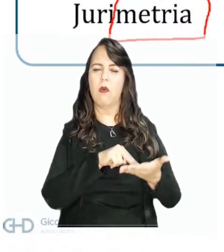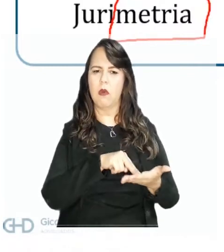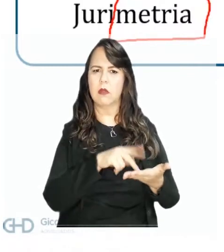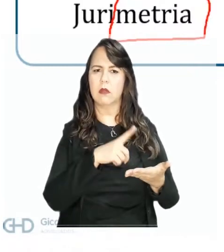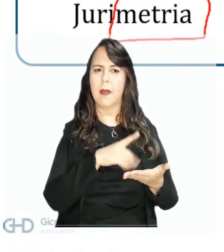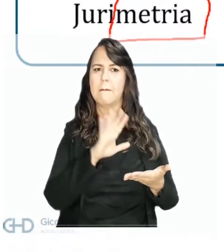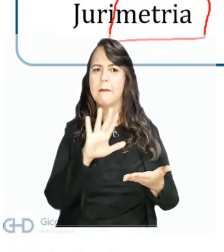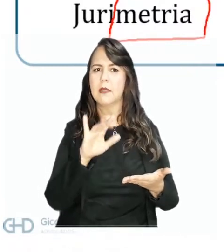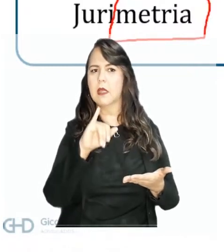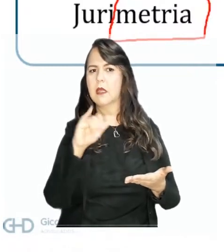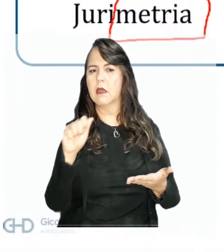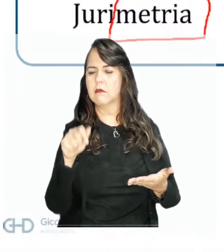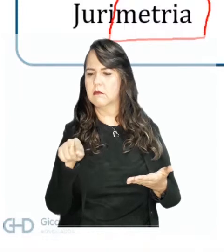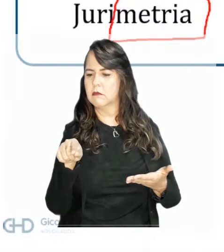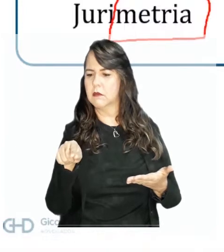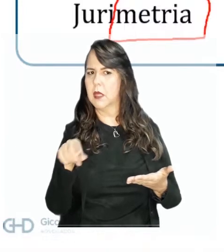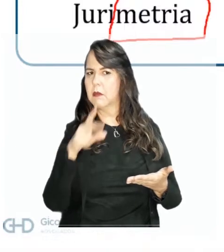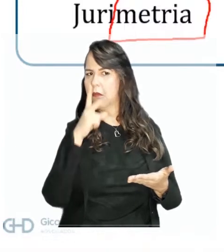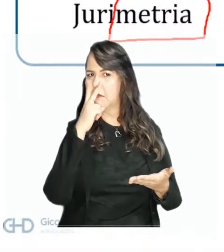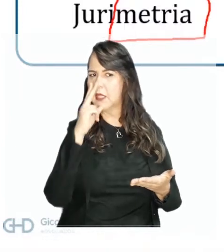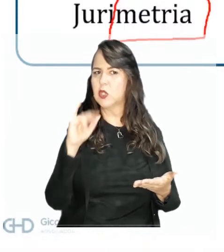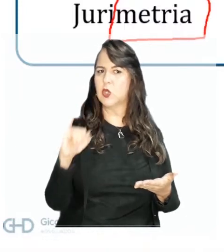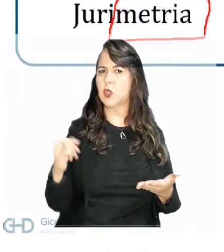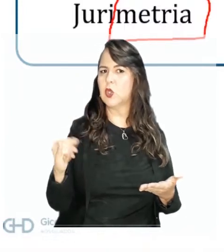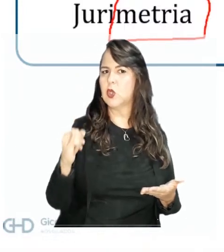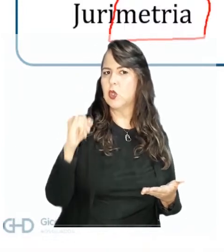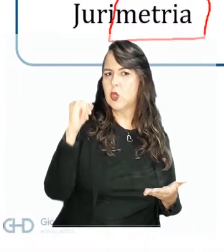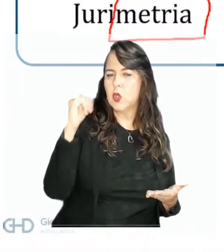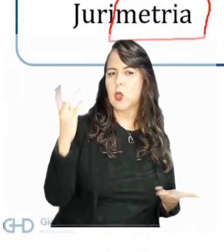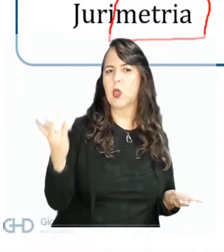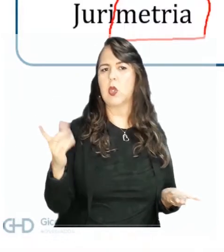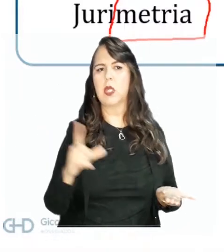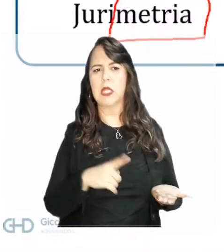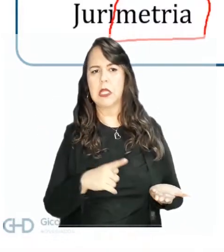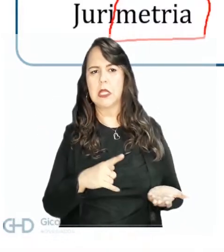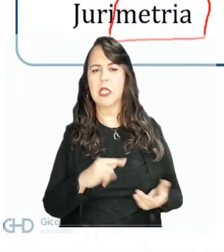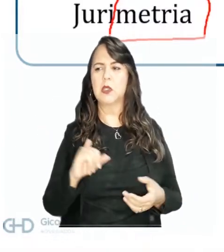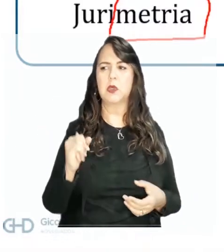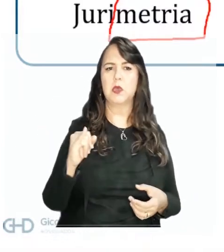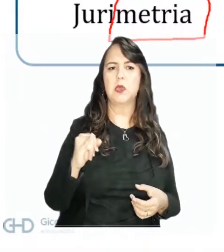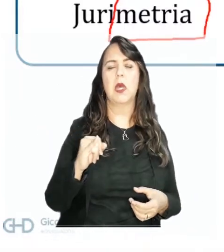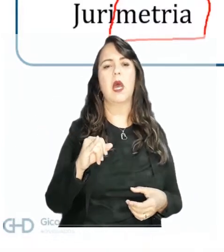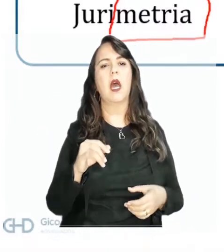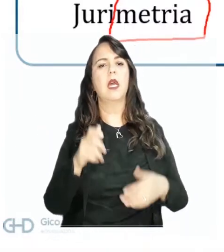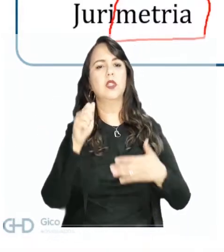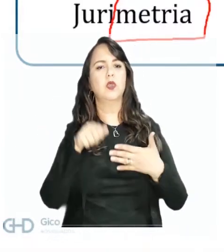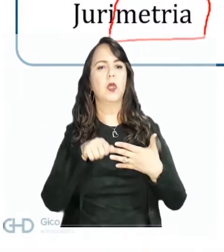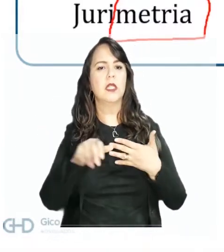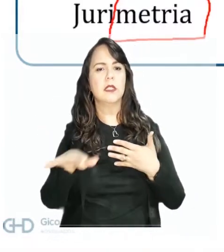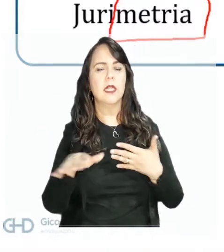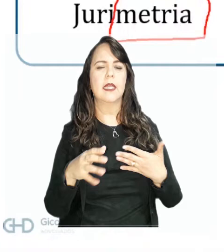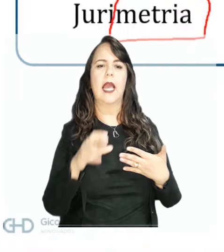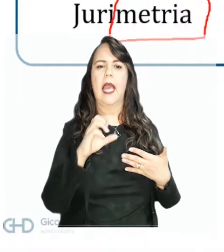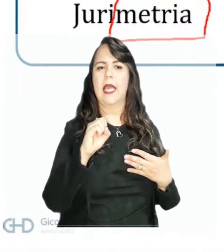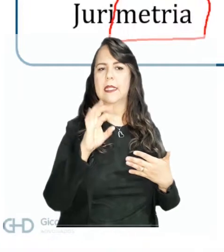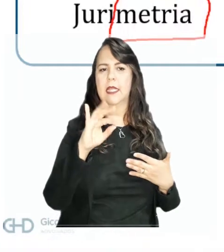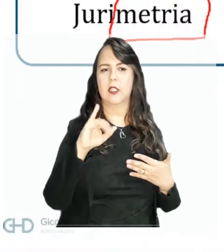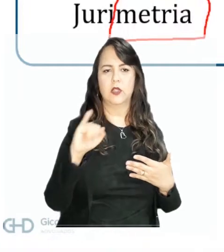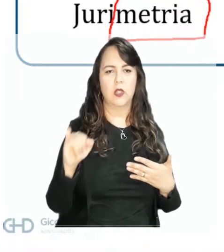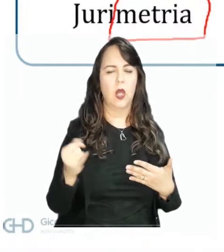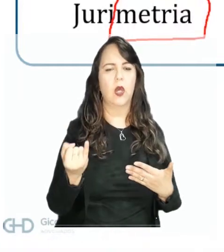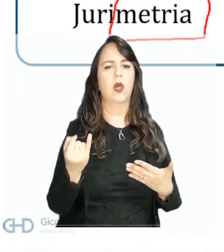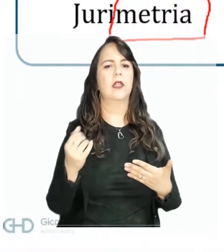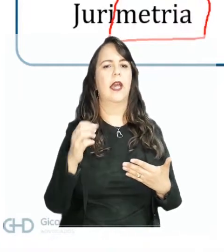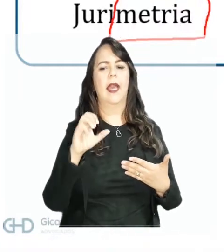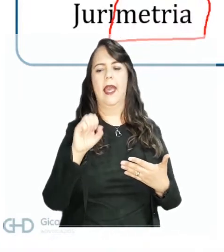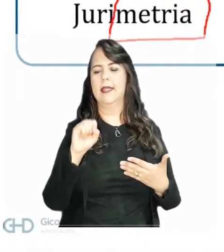compostos em contratos civis. Segue aqui a jurisprudência do STJ, STF, TRF, TJ, e no seu tribunal